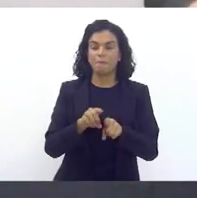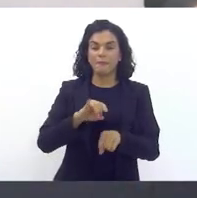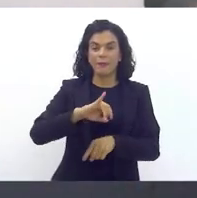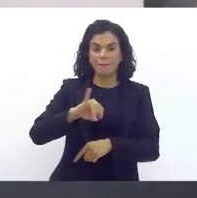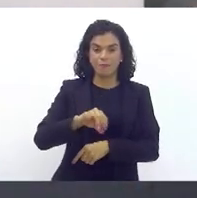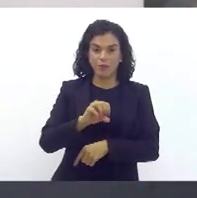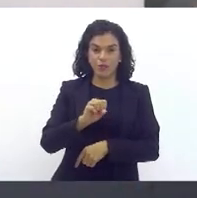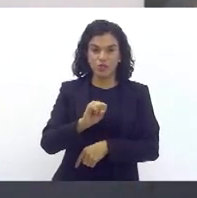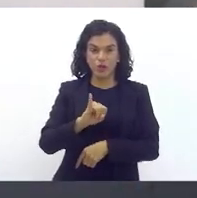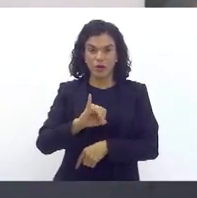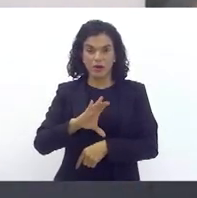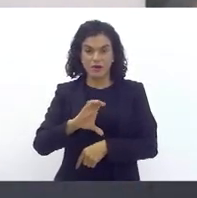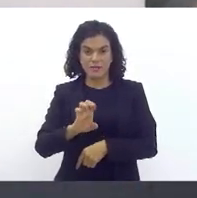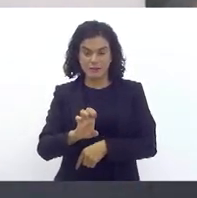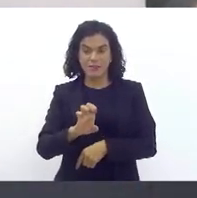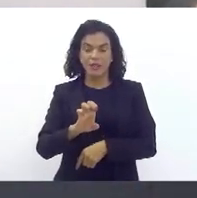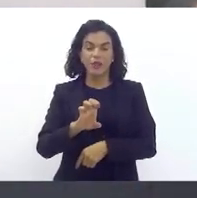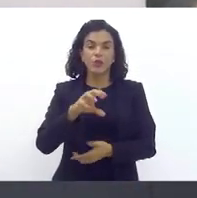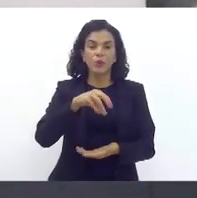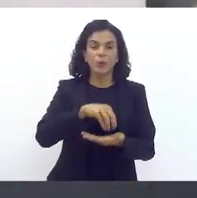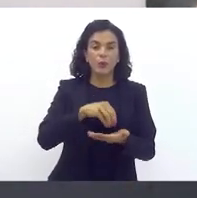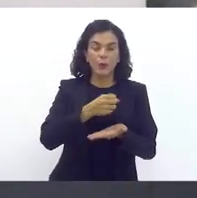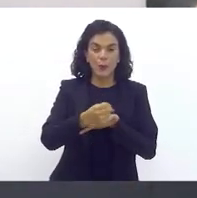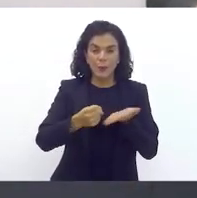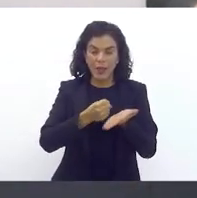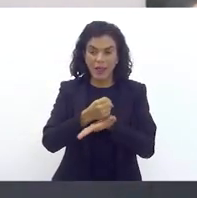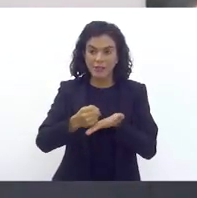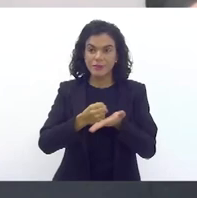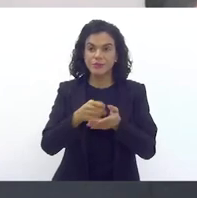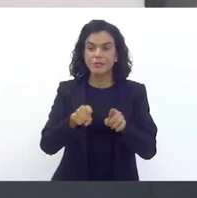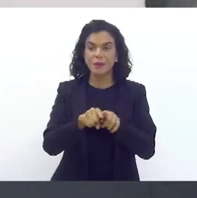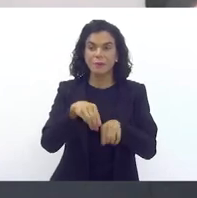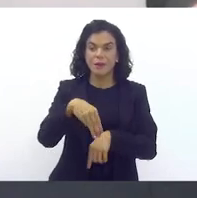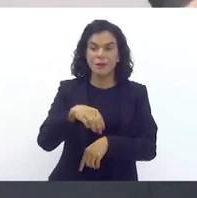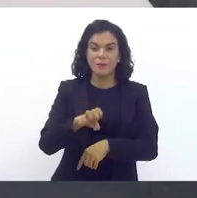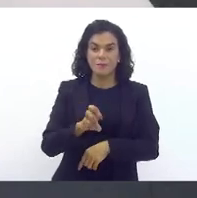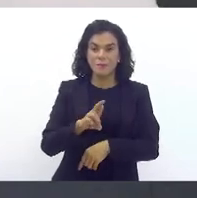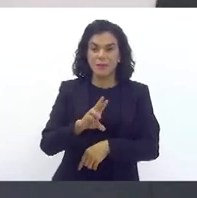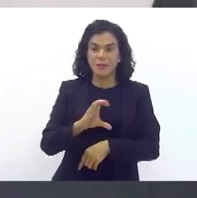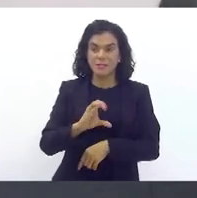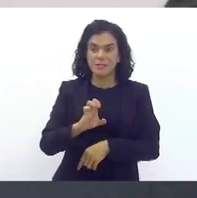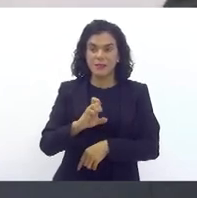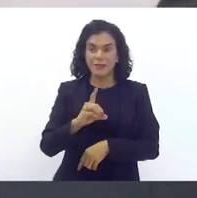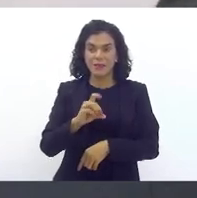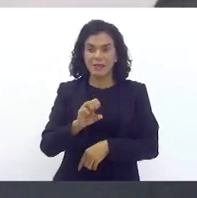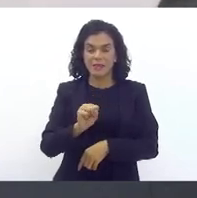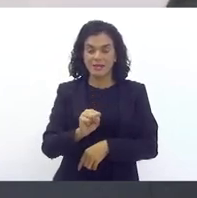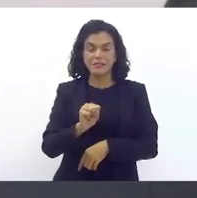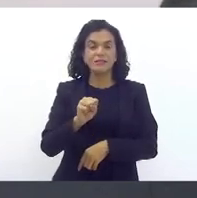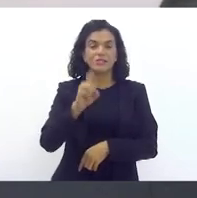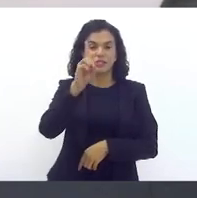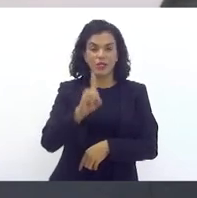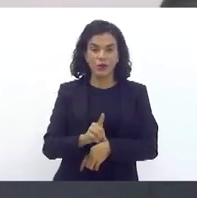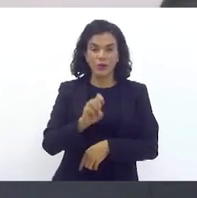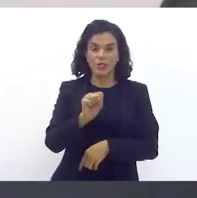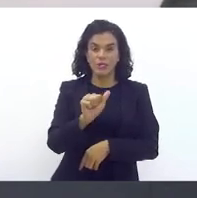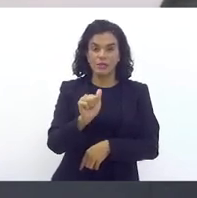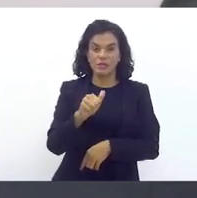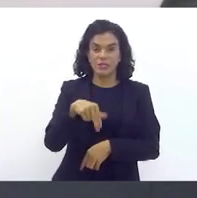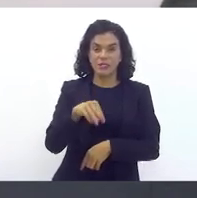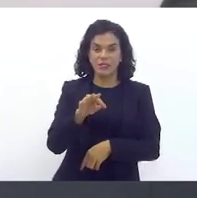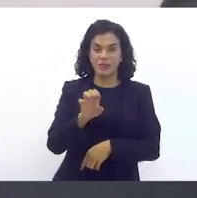Joyce Cantão, do Núcleo Base CTB, Mercedes Lourenço, diretora do Santerge,